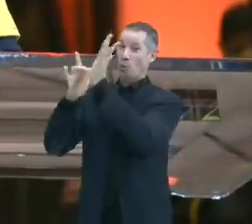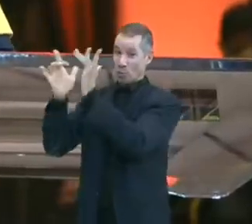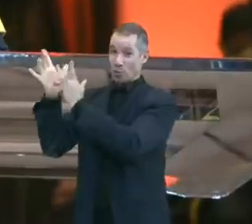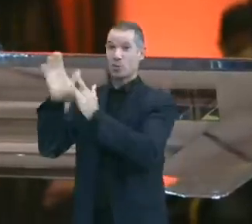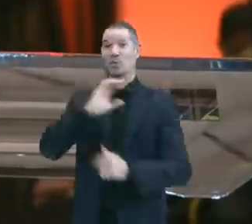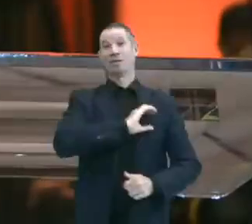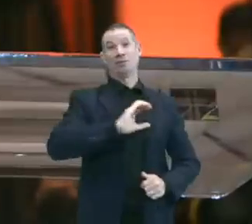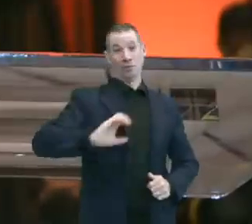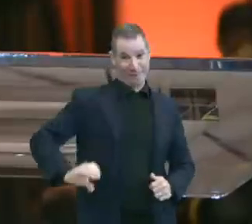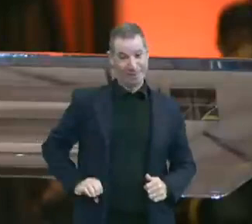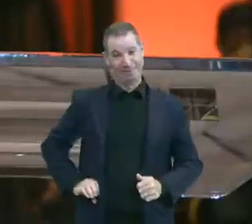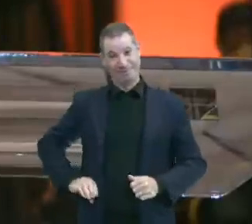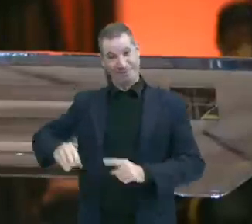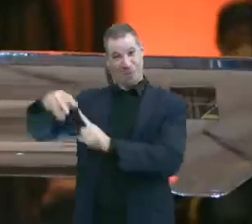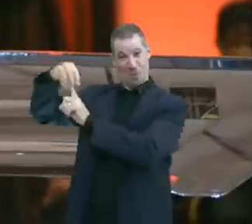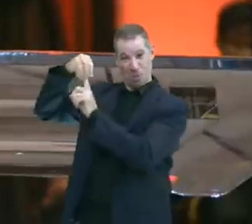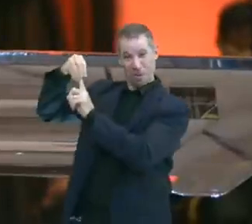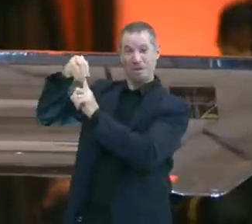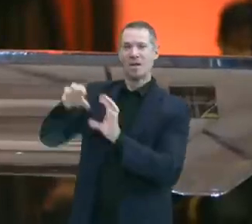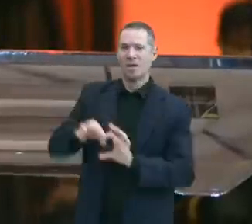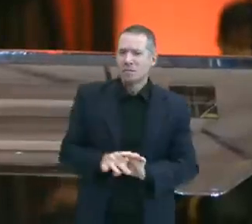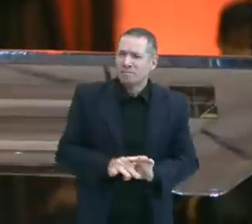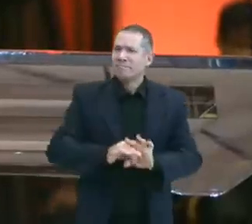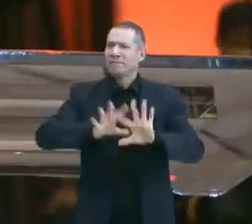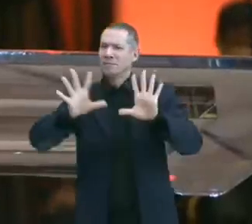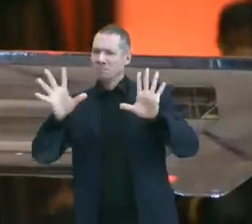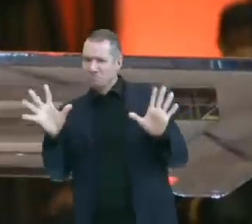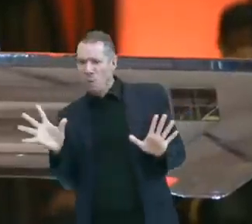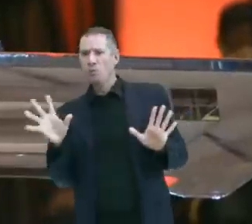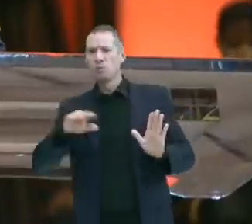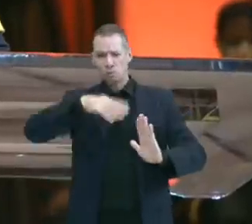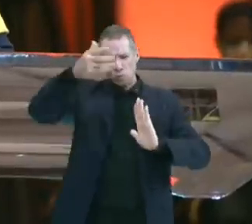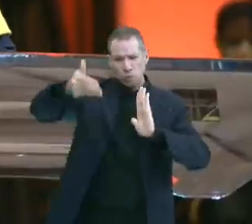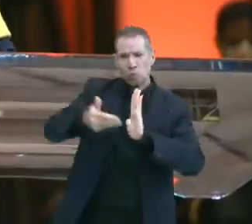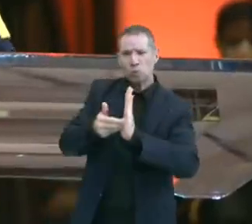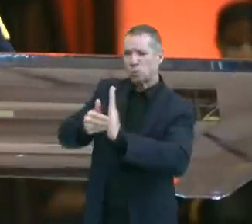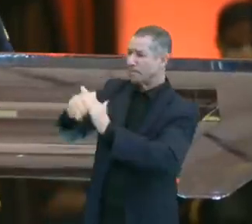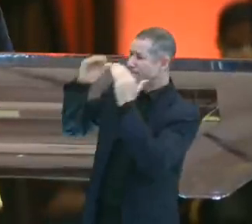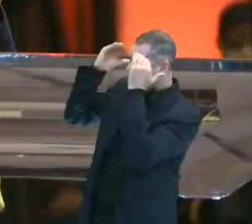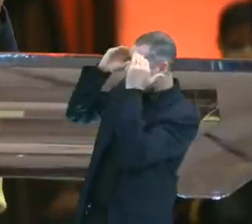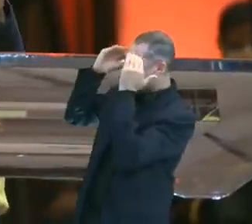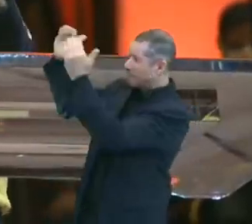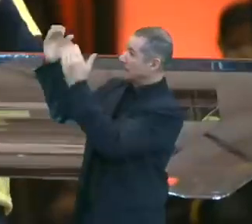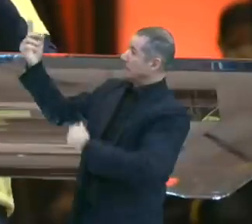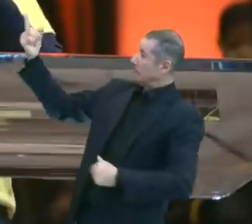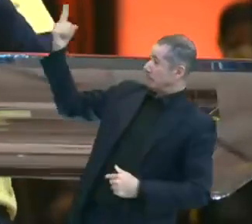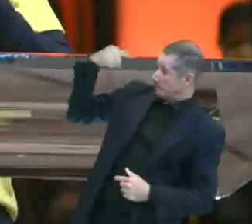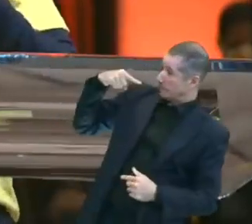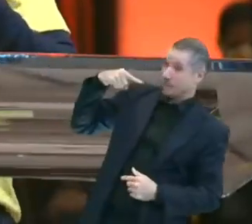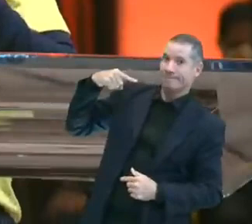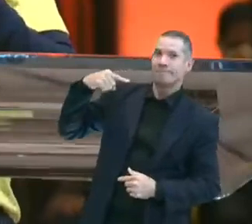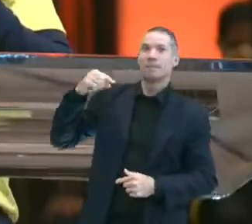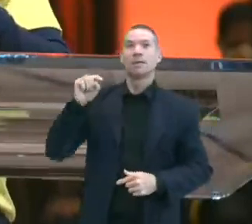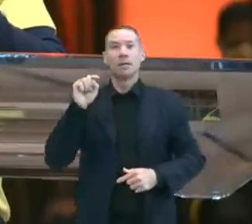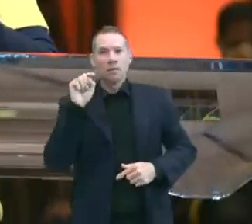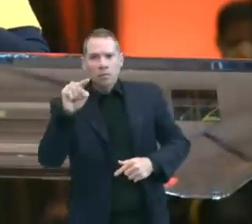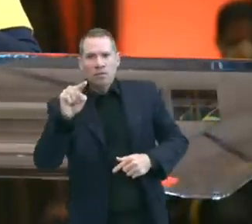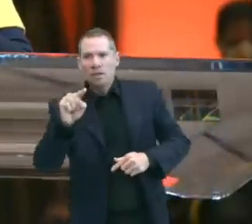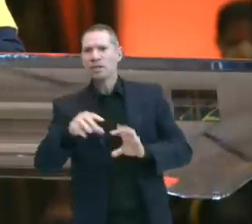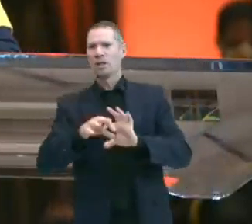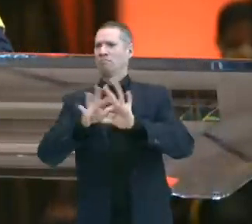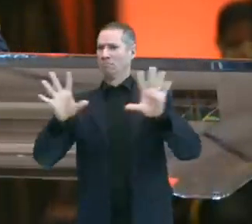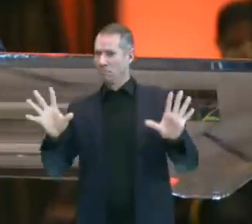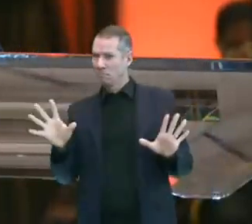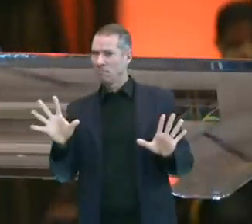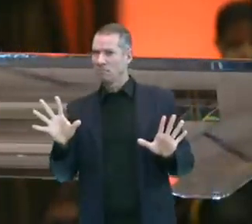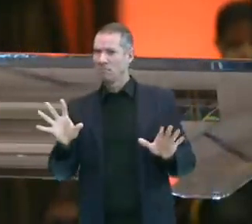Cristo. Estamos dispostos a tudo para obedecer essa ordenança? Será que você está disposto a